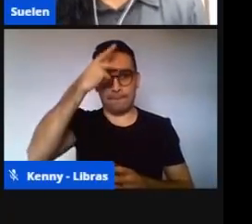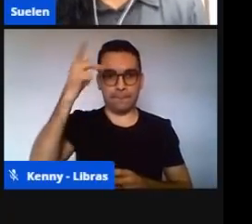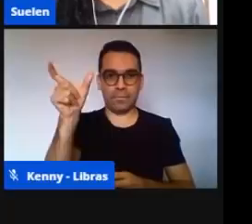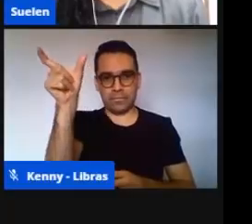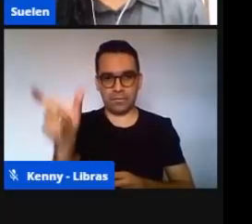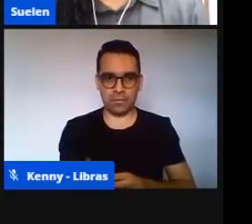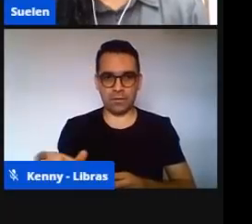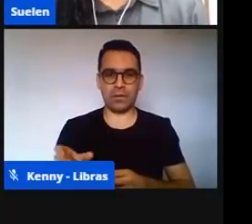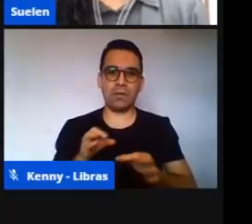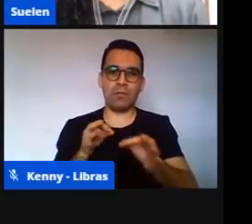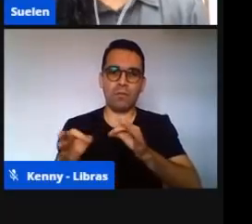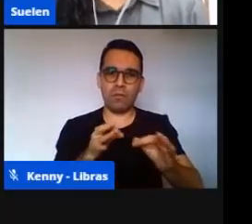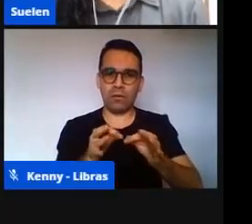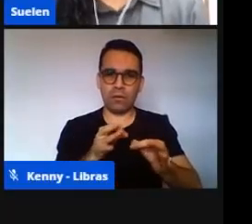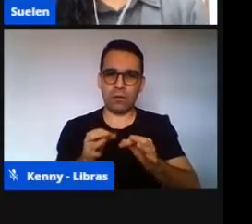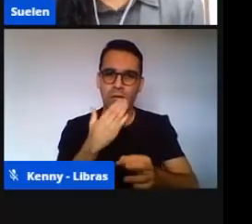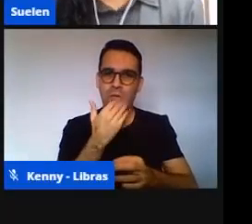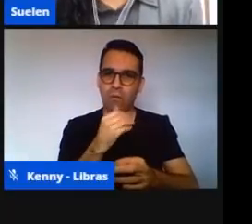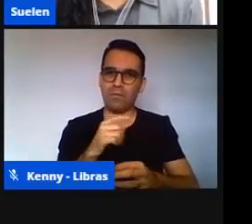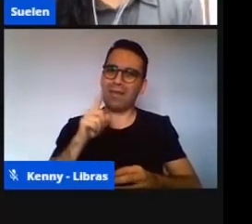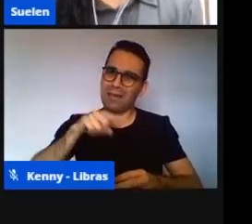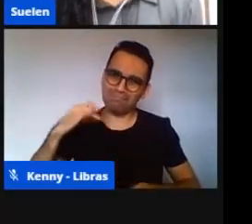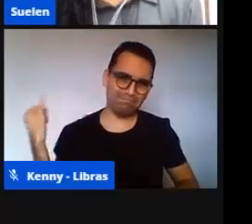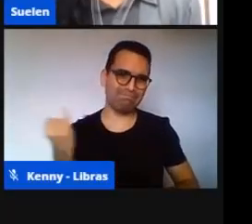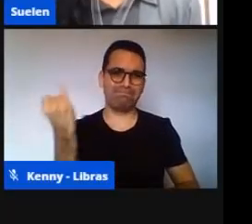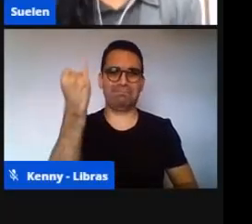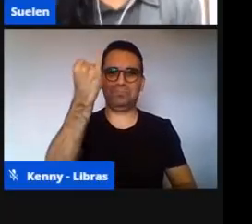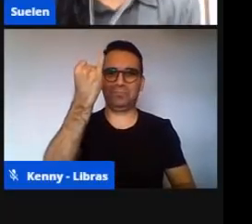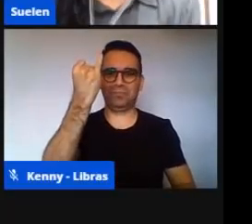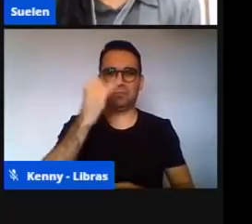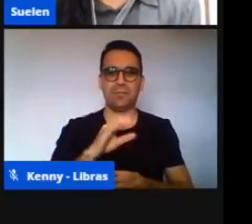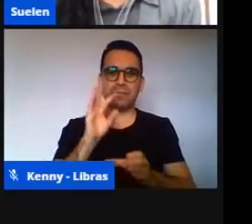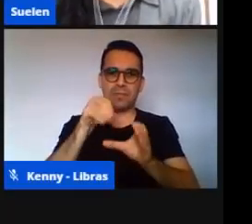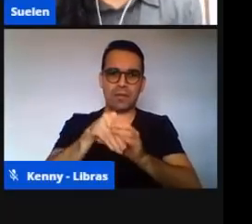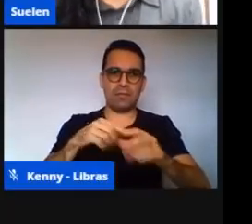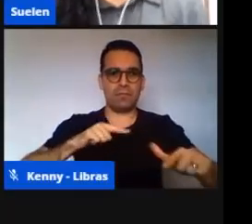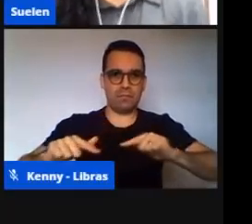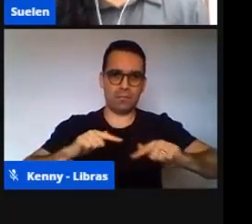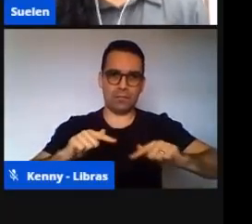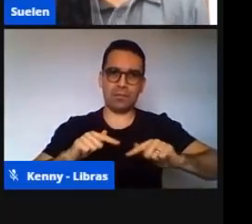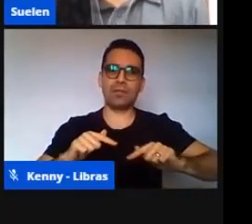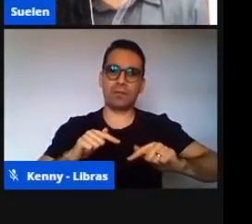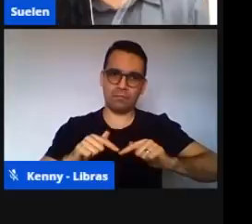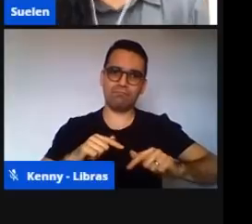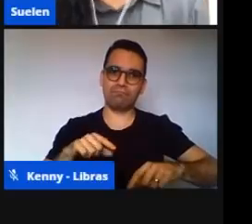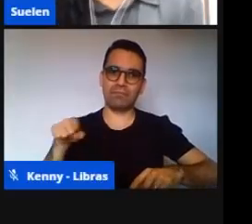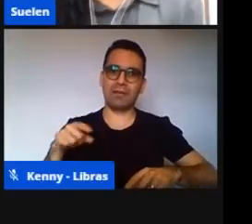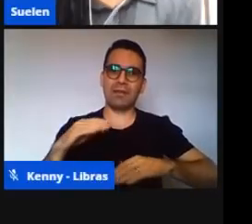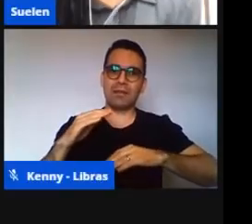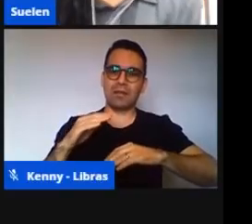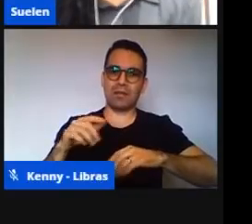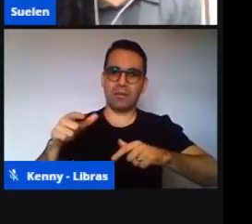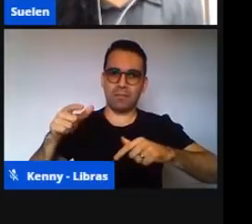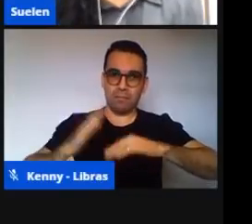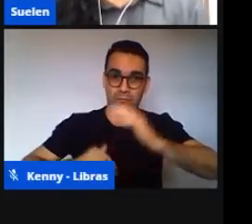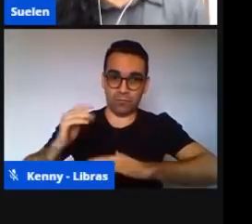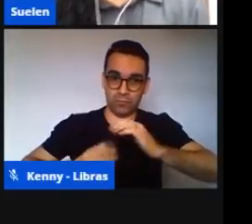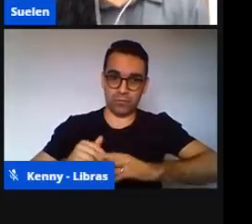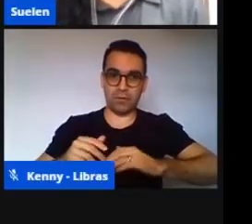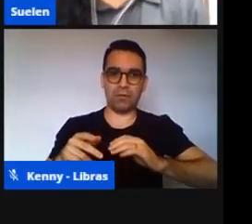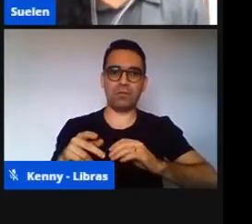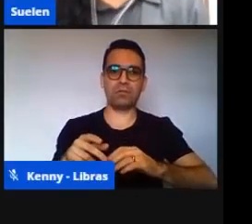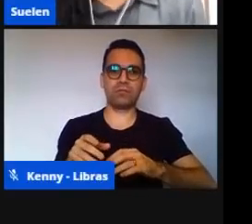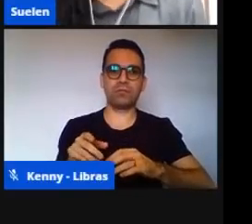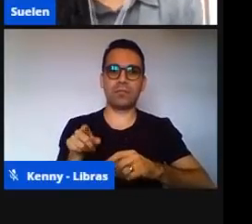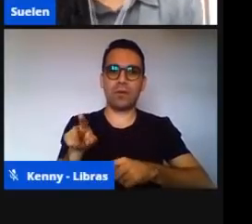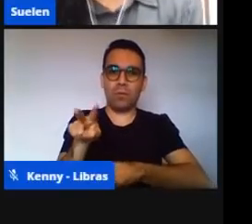alimento a gente considera como peça-chave dentro do nosso serviço. É um manipulador de alimento que vai ter esse